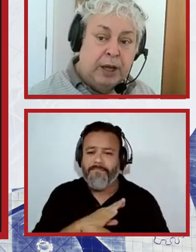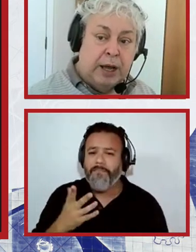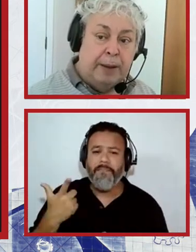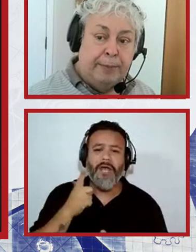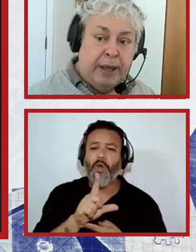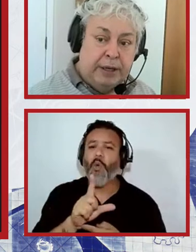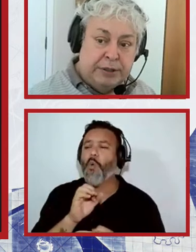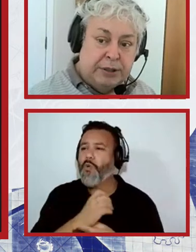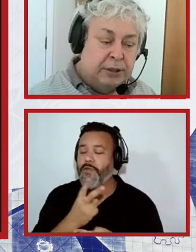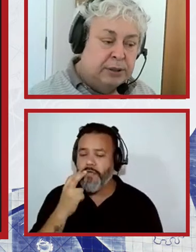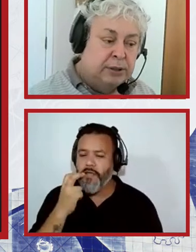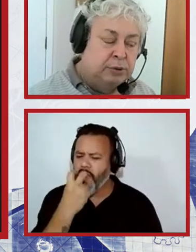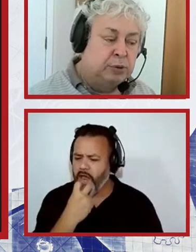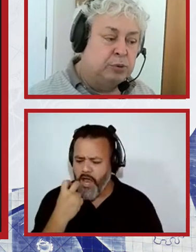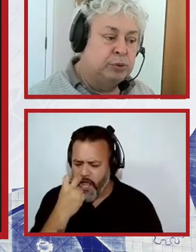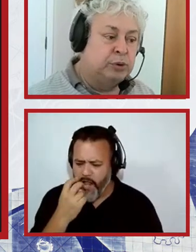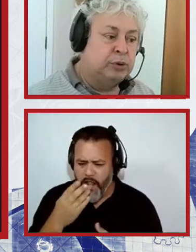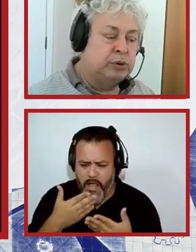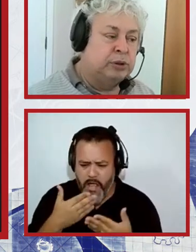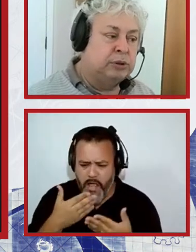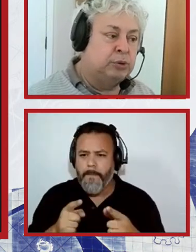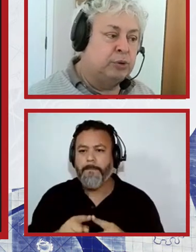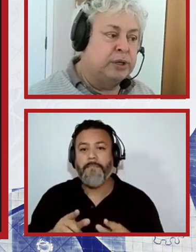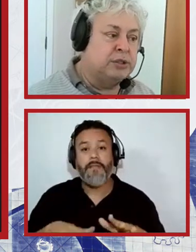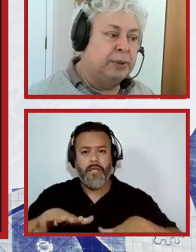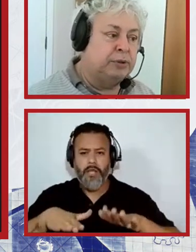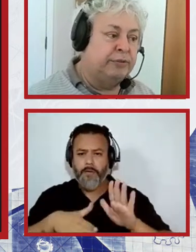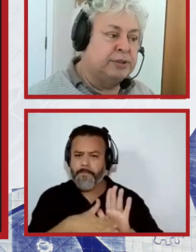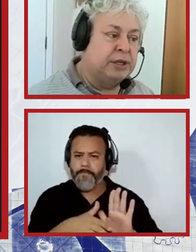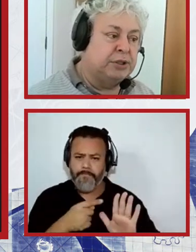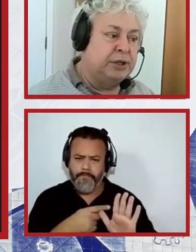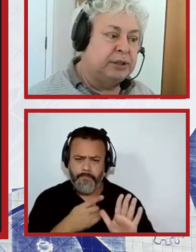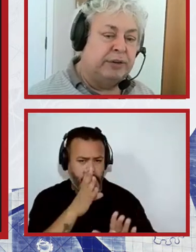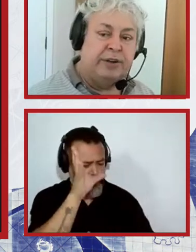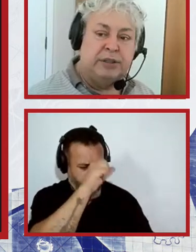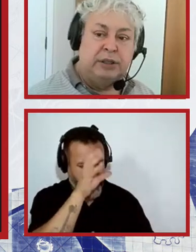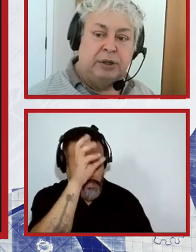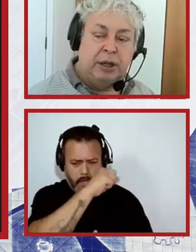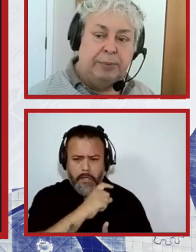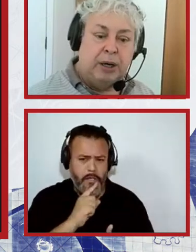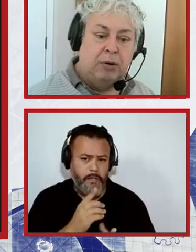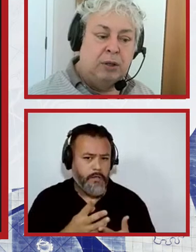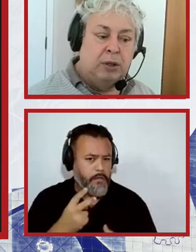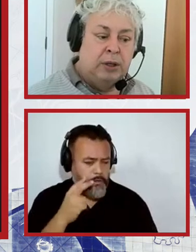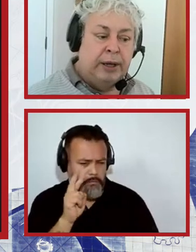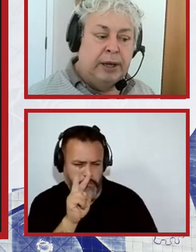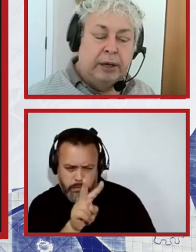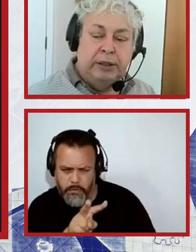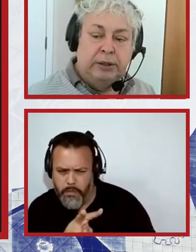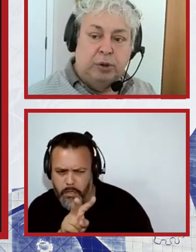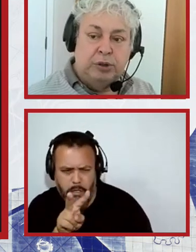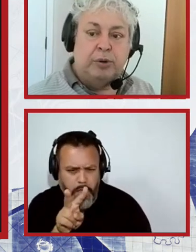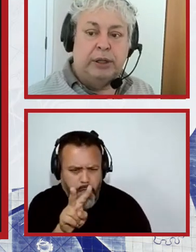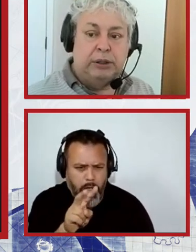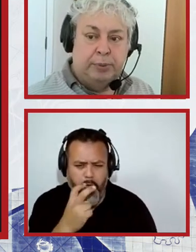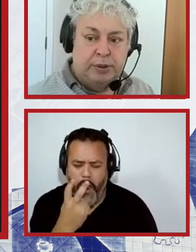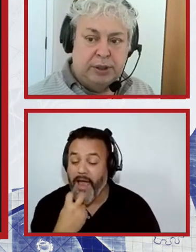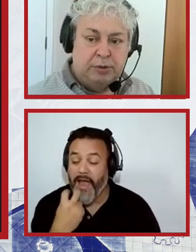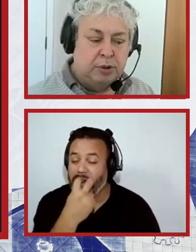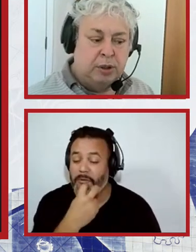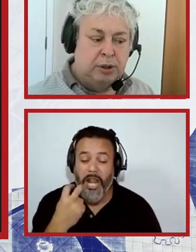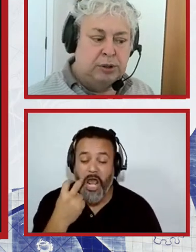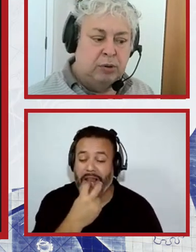labial, a média do conhecimento que você adquire através da leitura labial é em torno